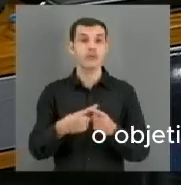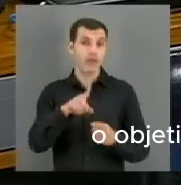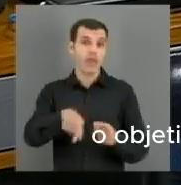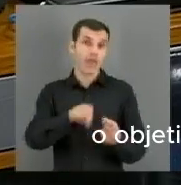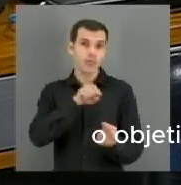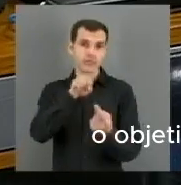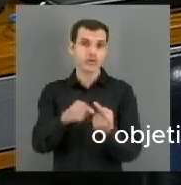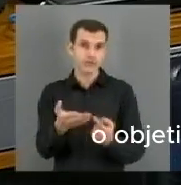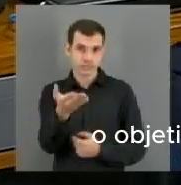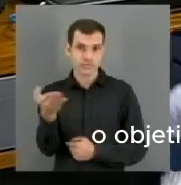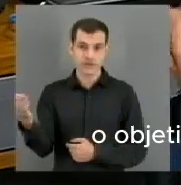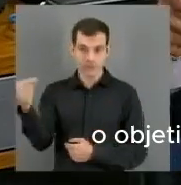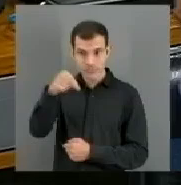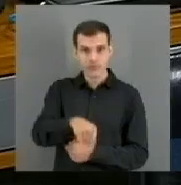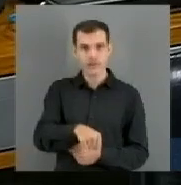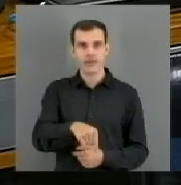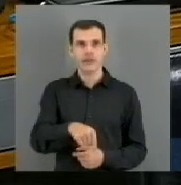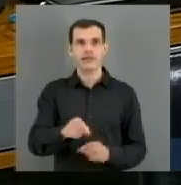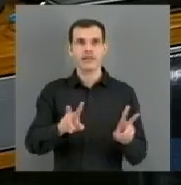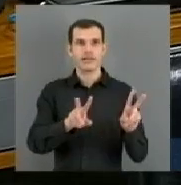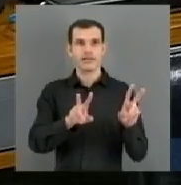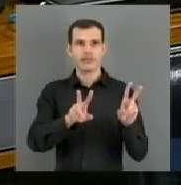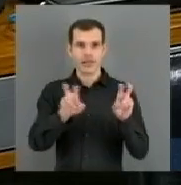do senhor aqui é essa matéria aqui, ó.